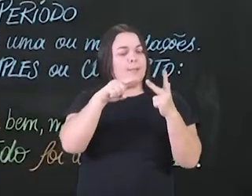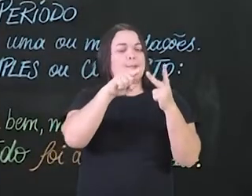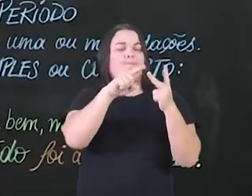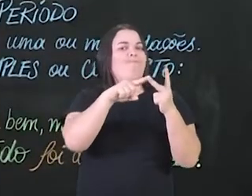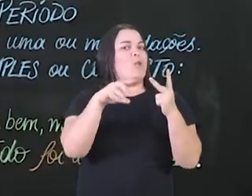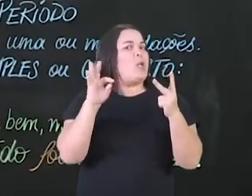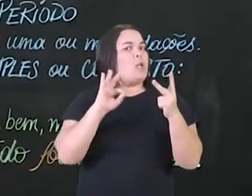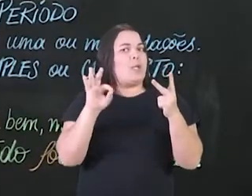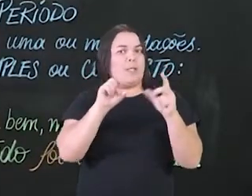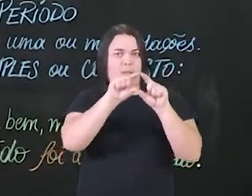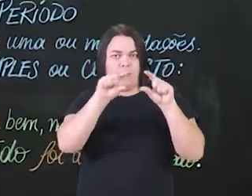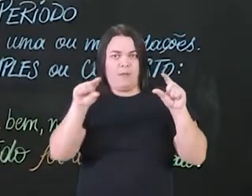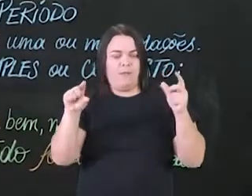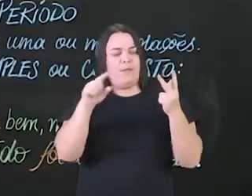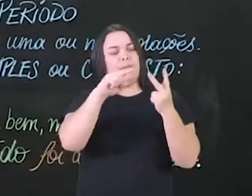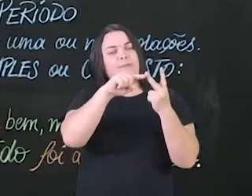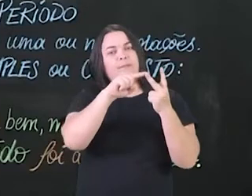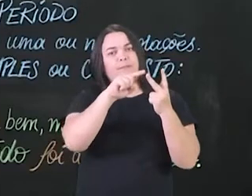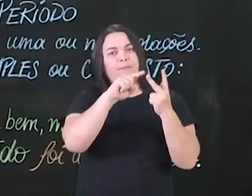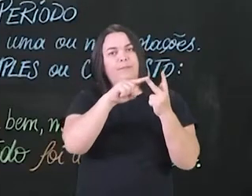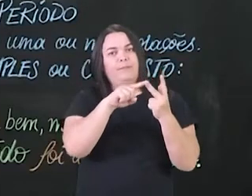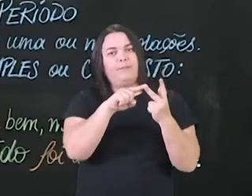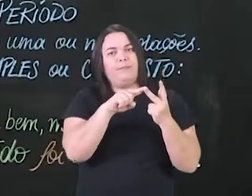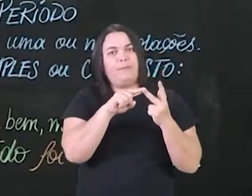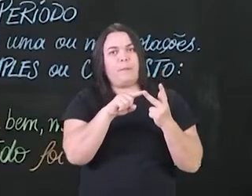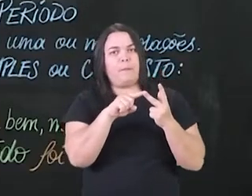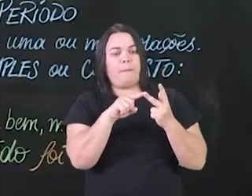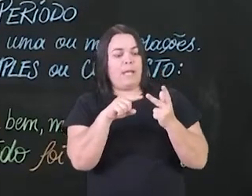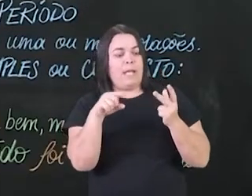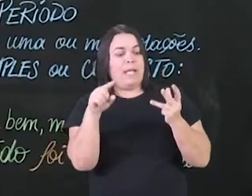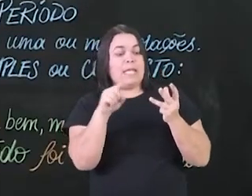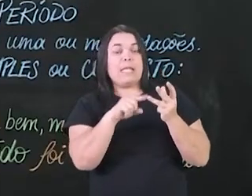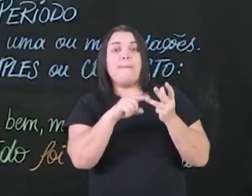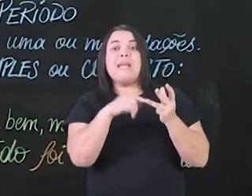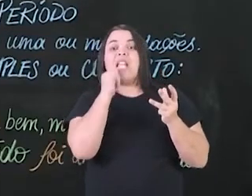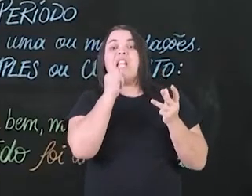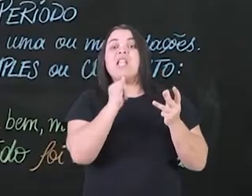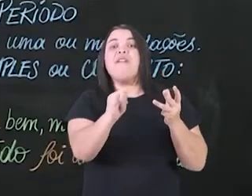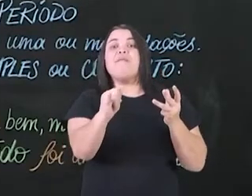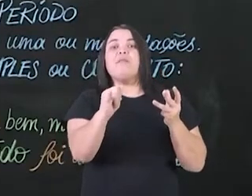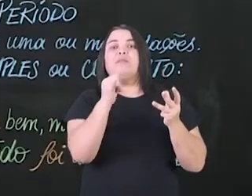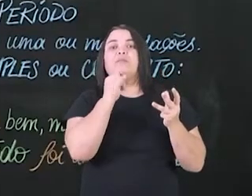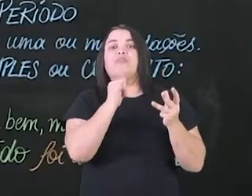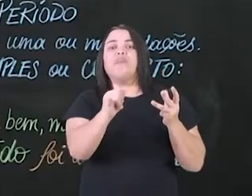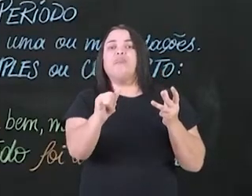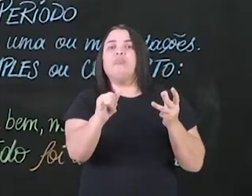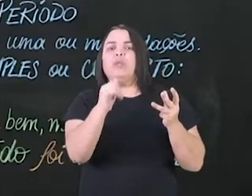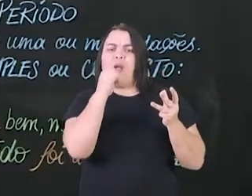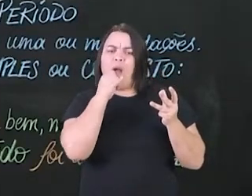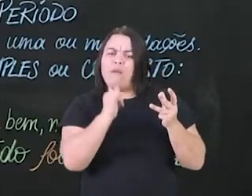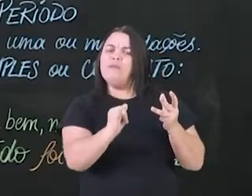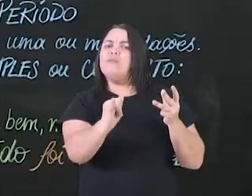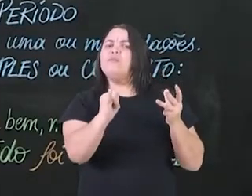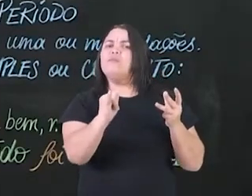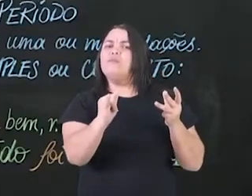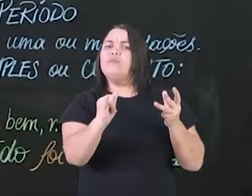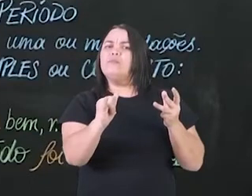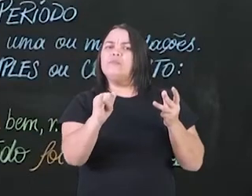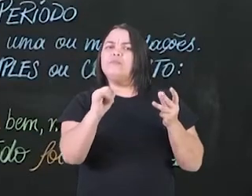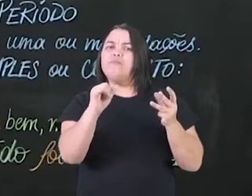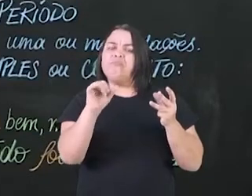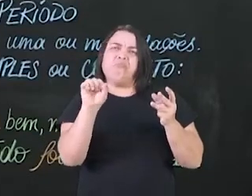frases negativas, que compõem um grupo também chamado de frases declarativas, ou seja, algo é declarado,